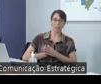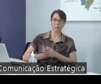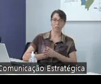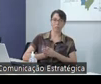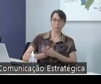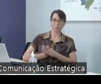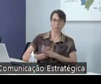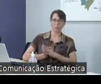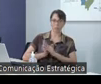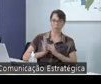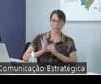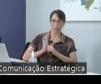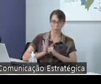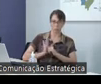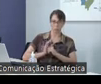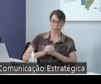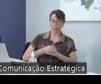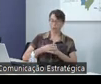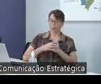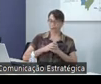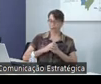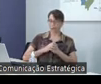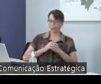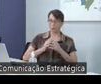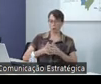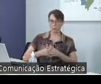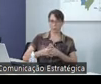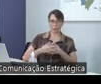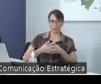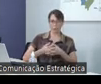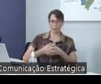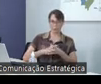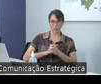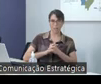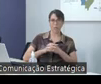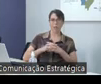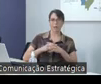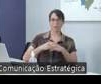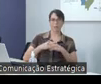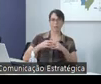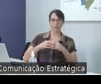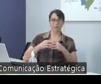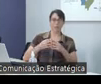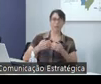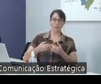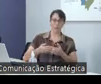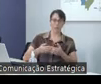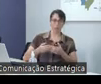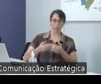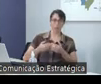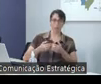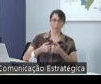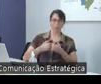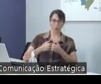e também crianças em situação de abandono é a proposta tudo esse aí era que se fizesse um levantamento